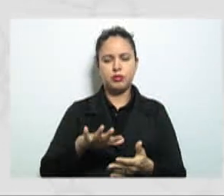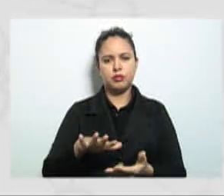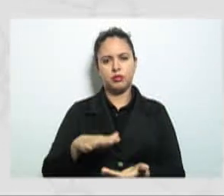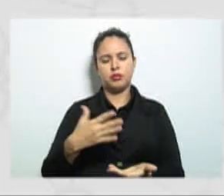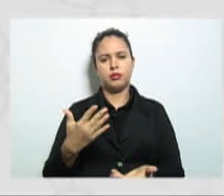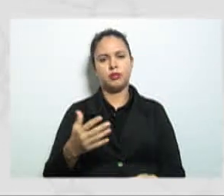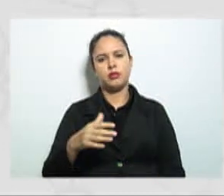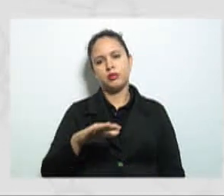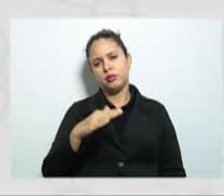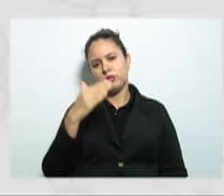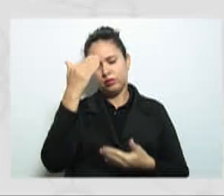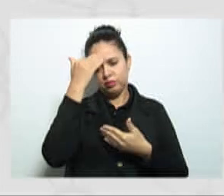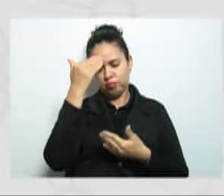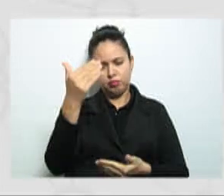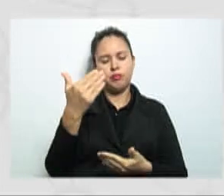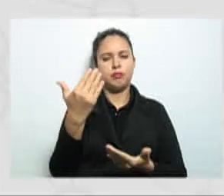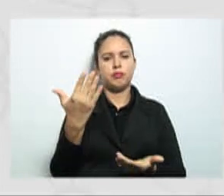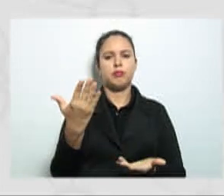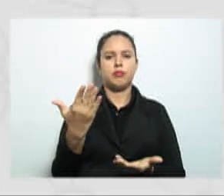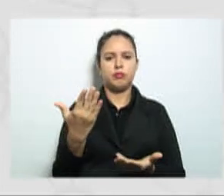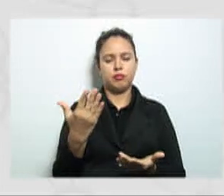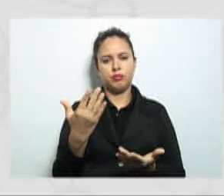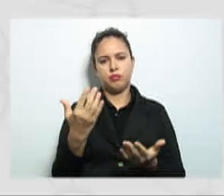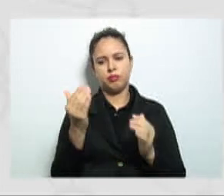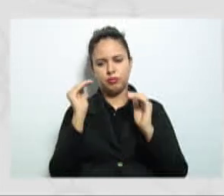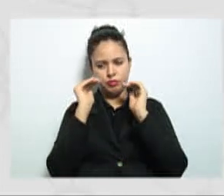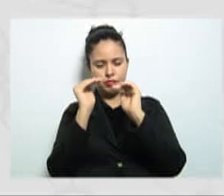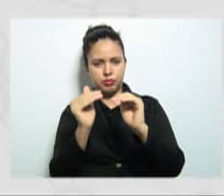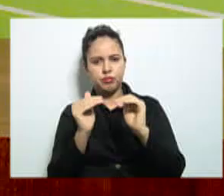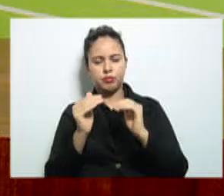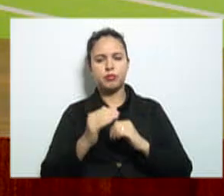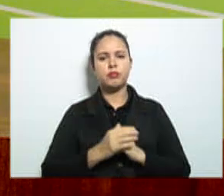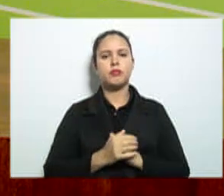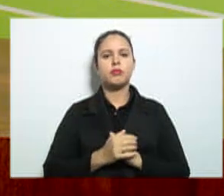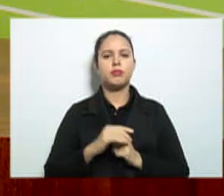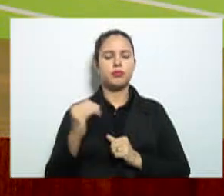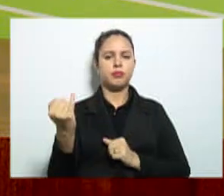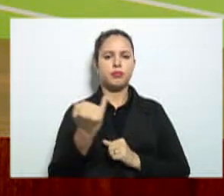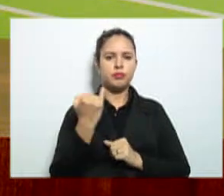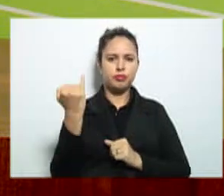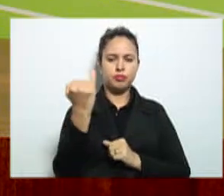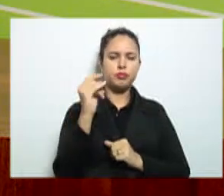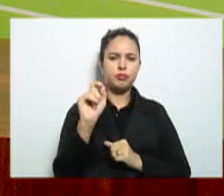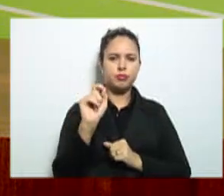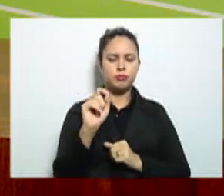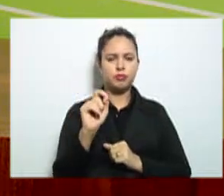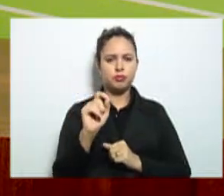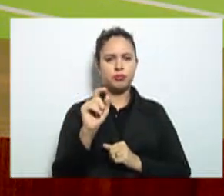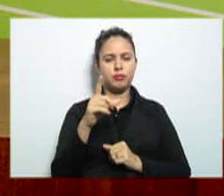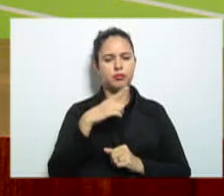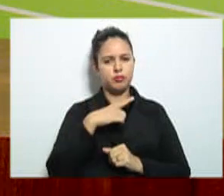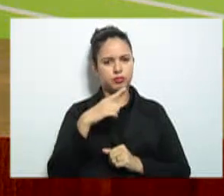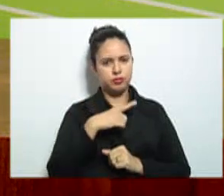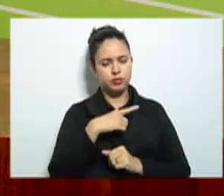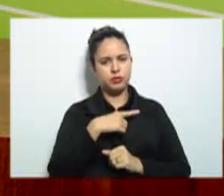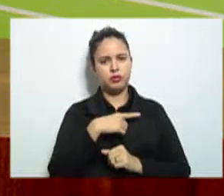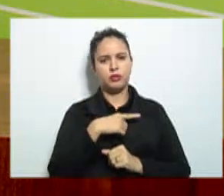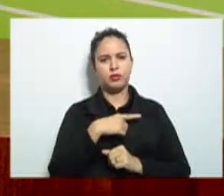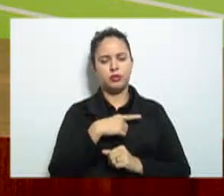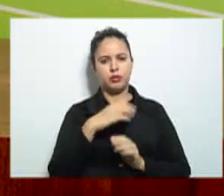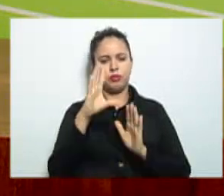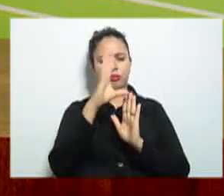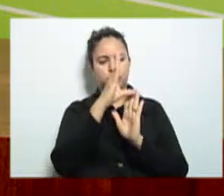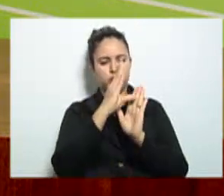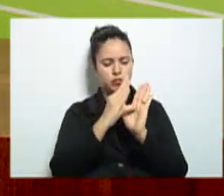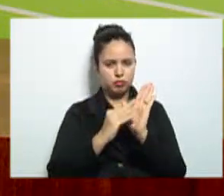atentamente, atenciosamente, cordialmente, respeitosamente. O que é importante é que vocês estabeleçam um padrão. Então, vocês